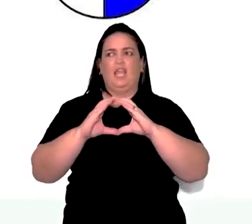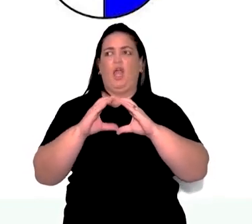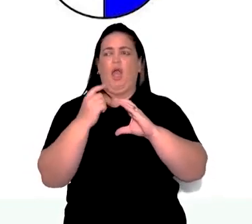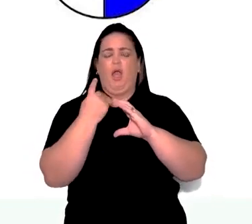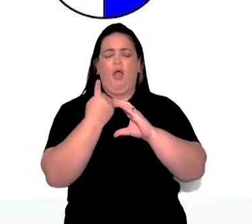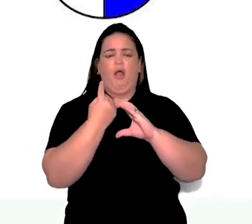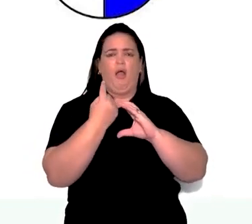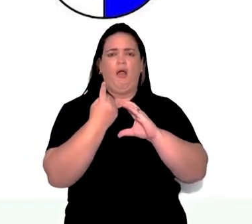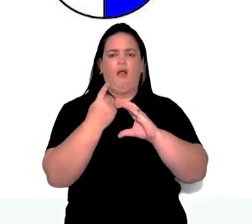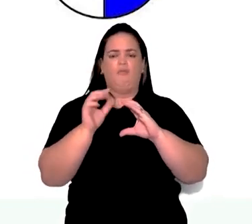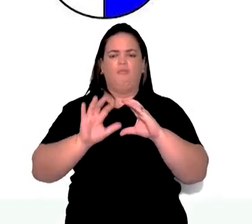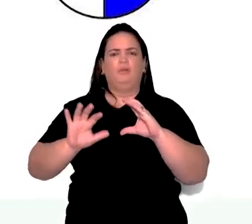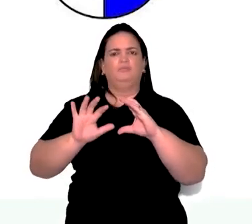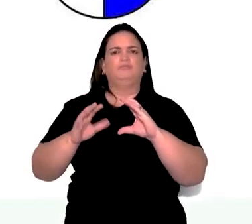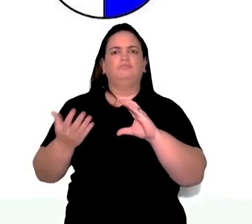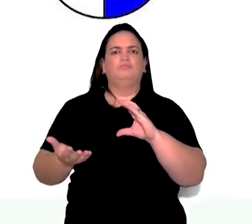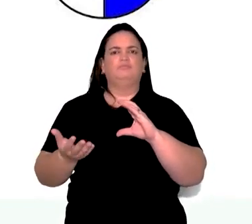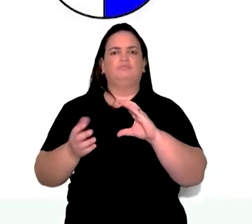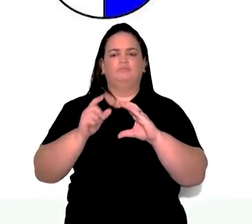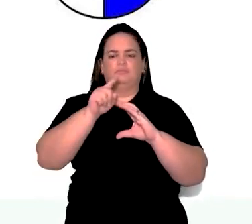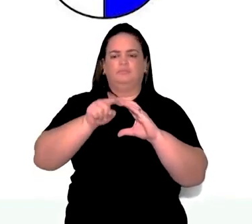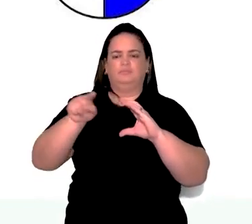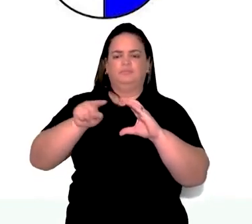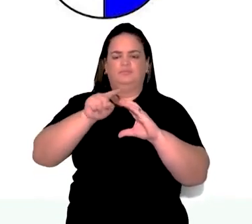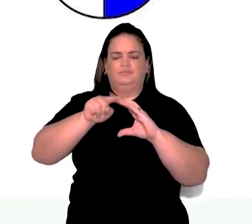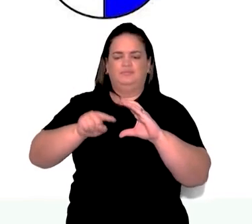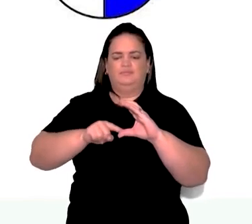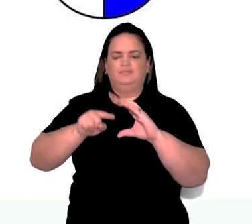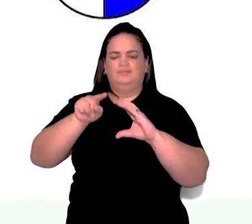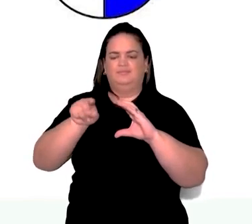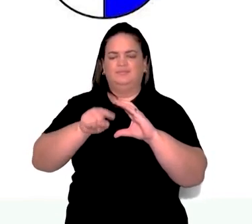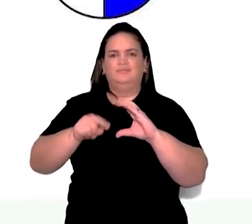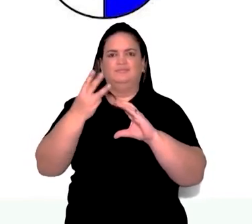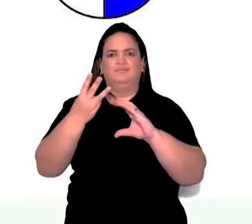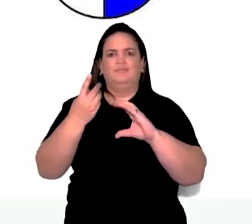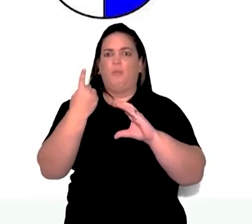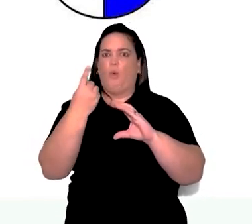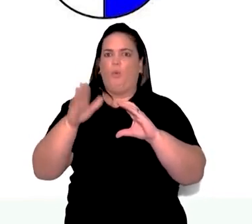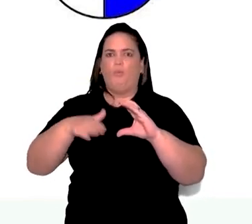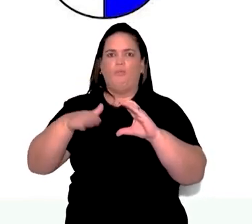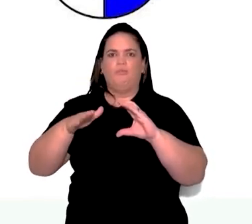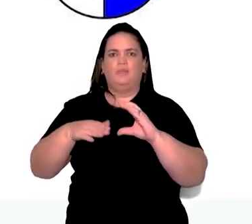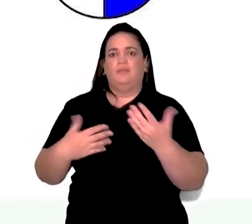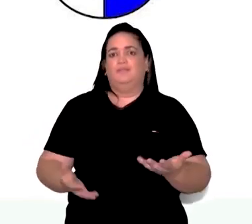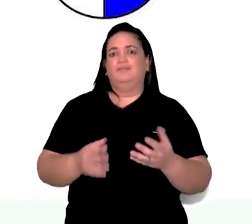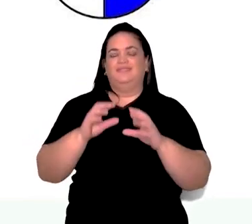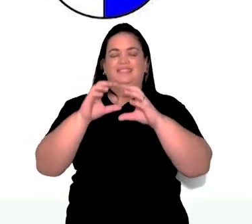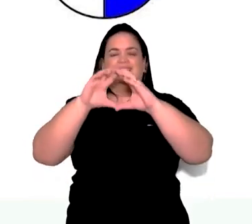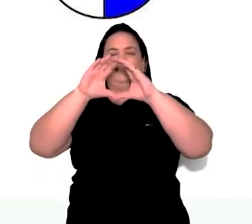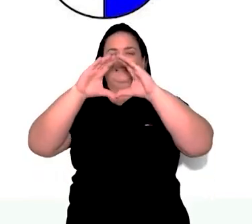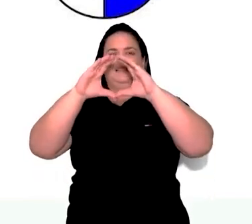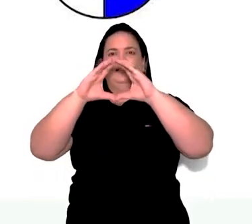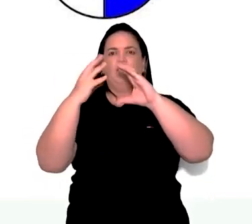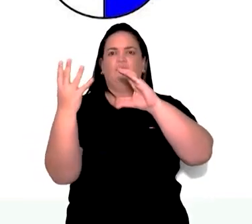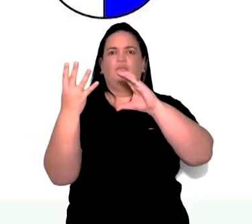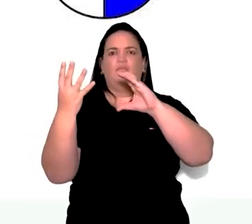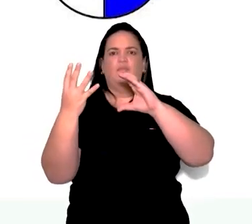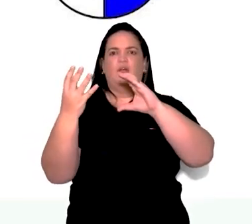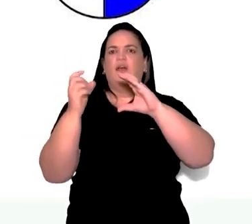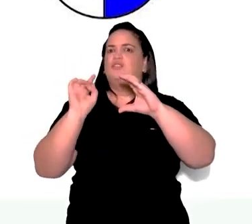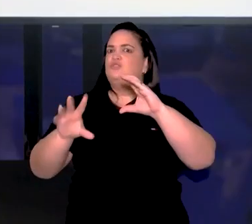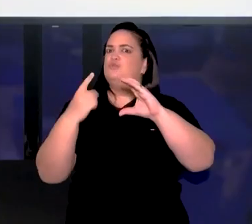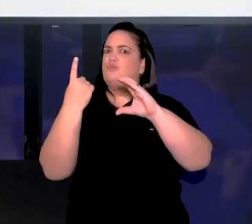3. No quarto círculo, eu tenho uma parte pintada de 4